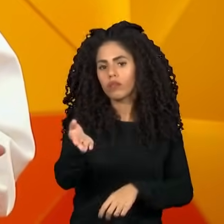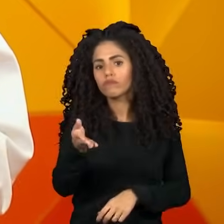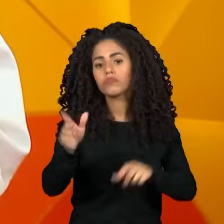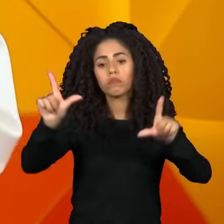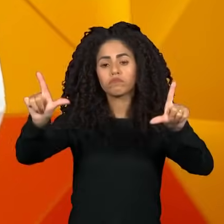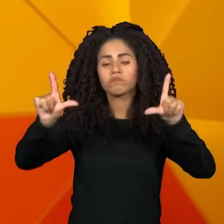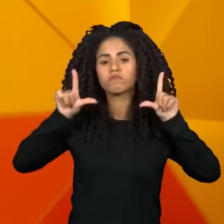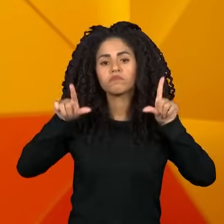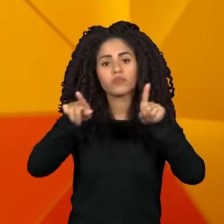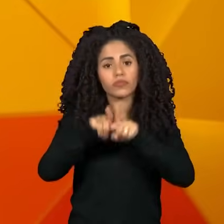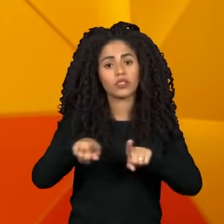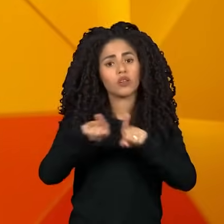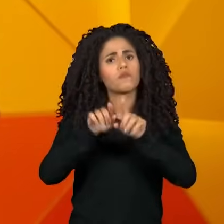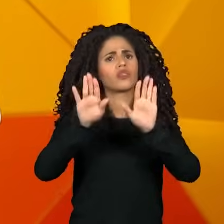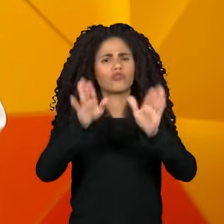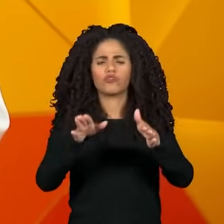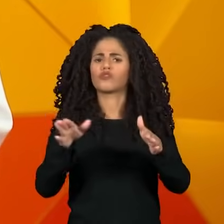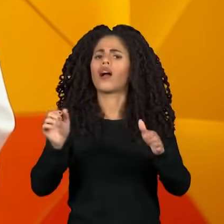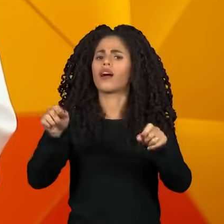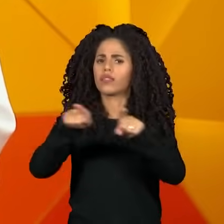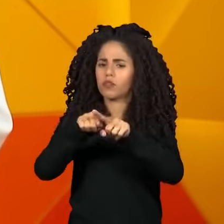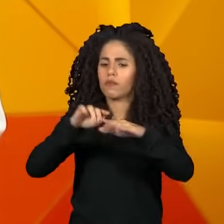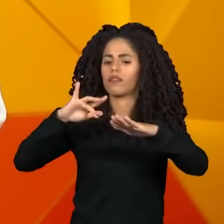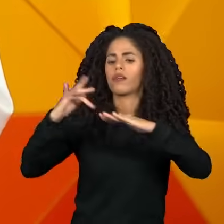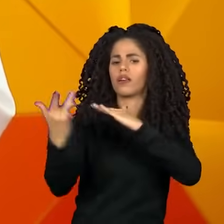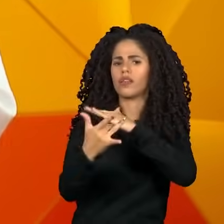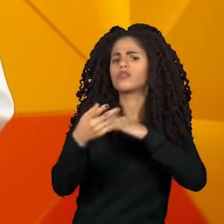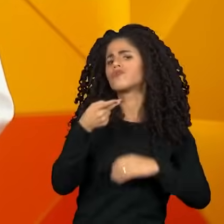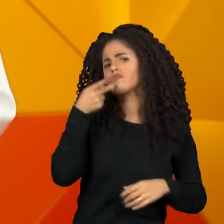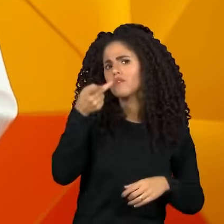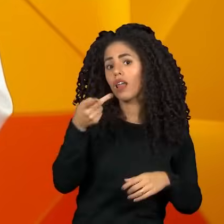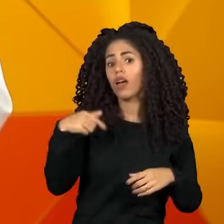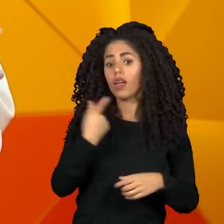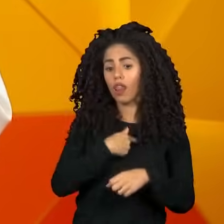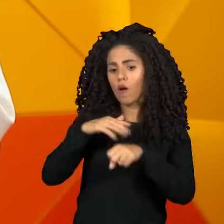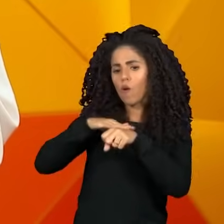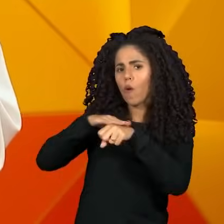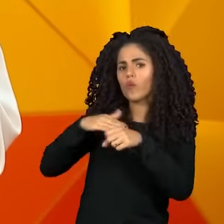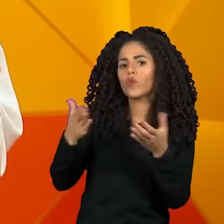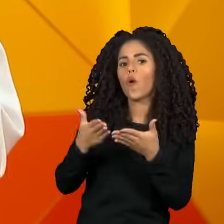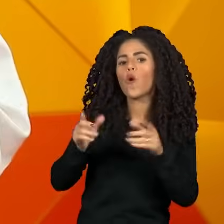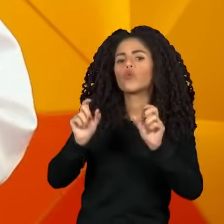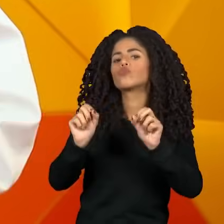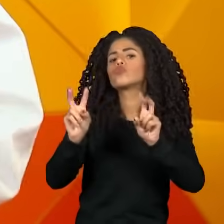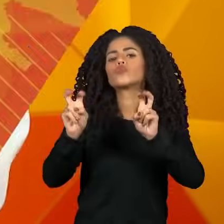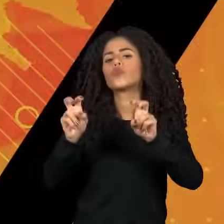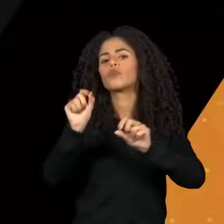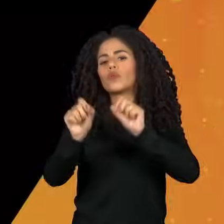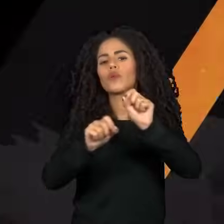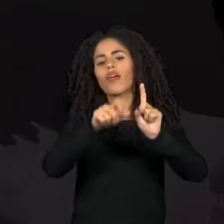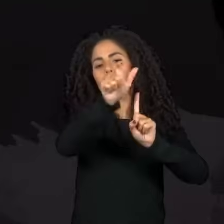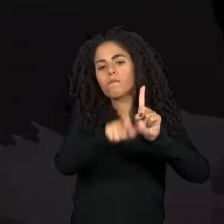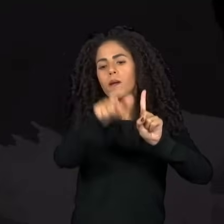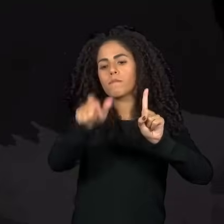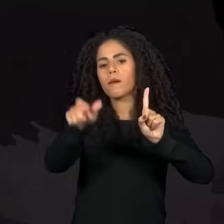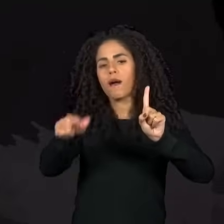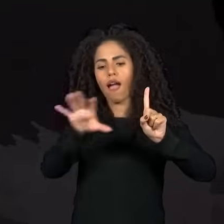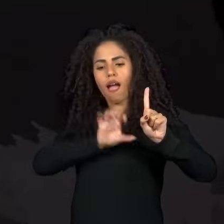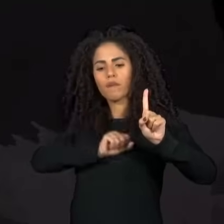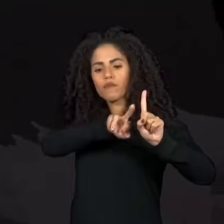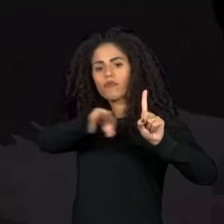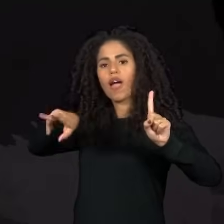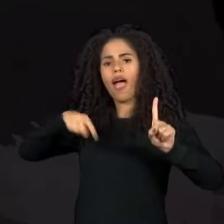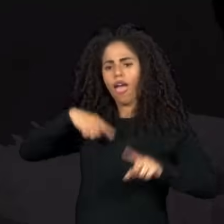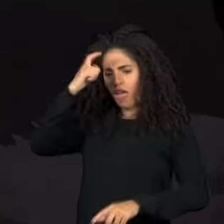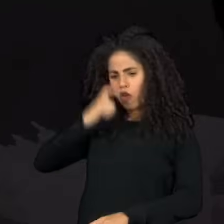televisão, assim como ela já faz nas redes sociais. E ela conversou com a gente sobre o poliamor. Sou mulher,